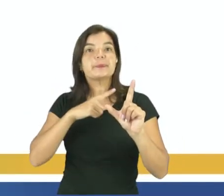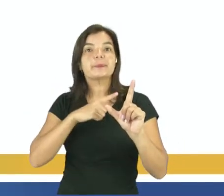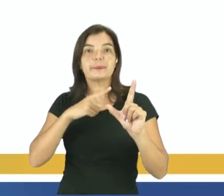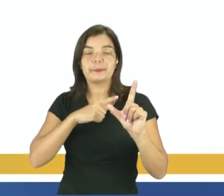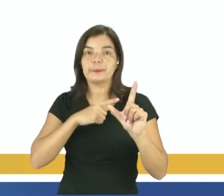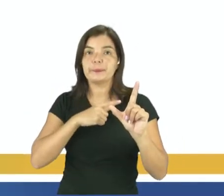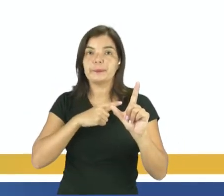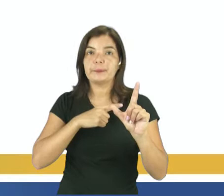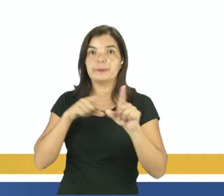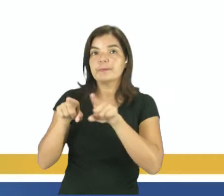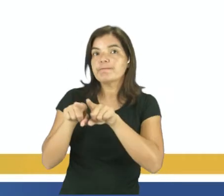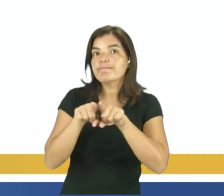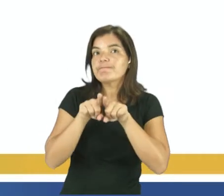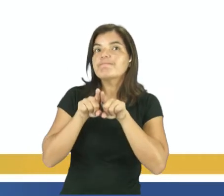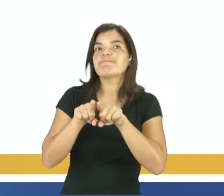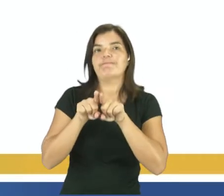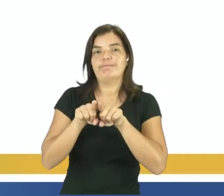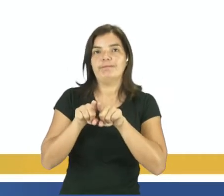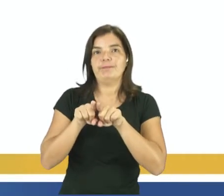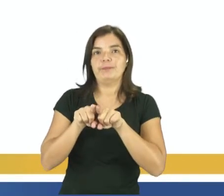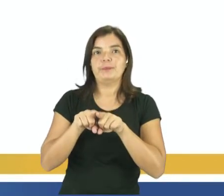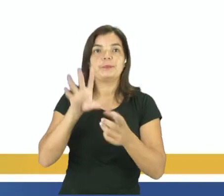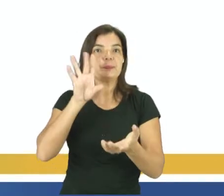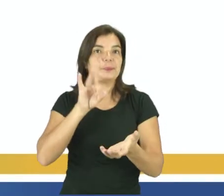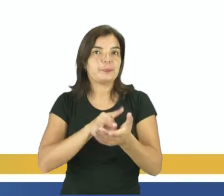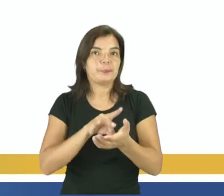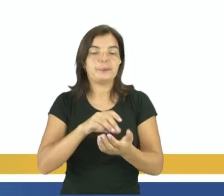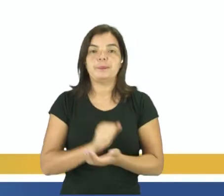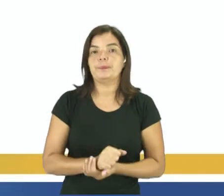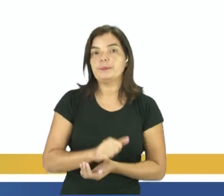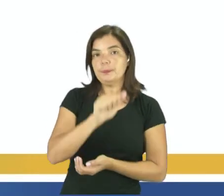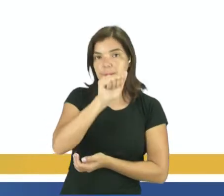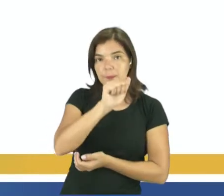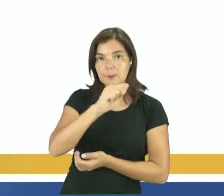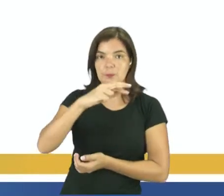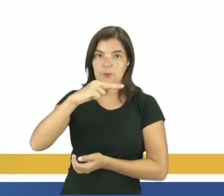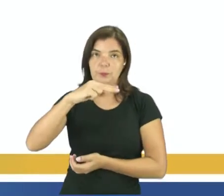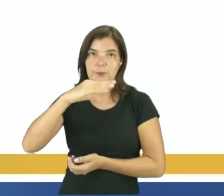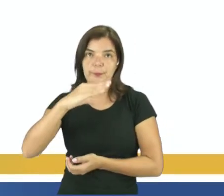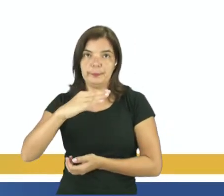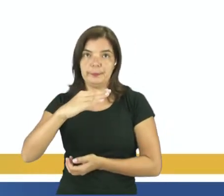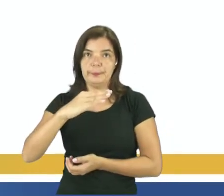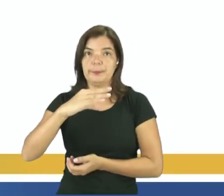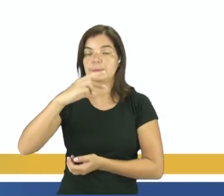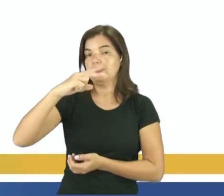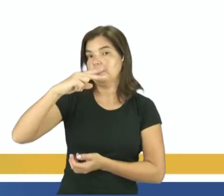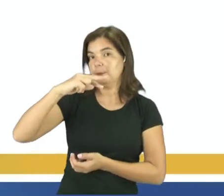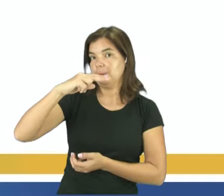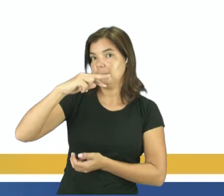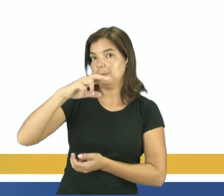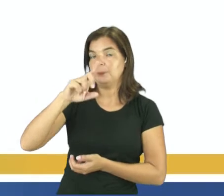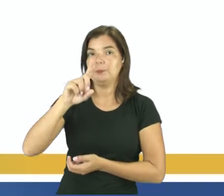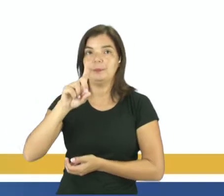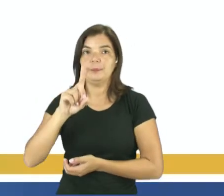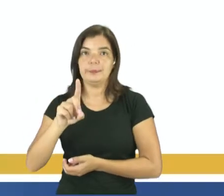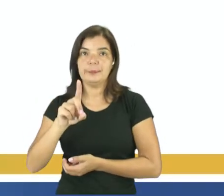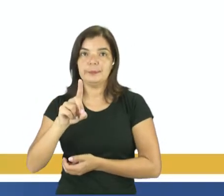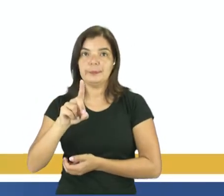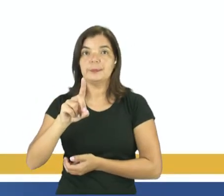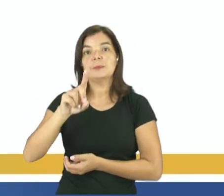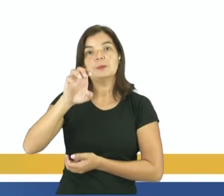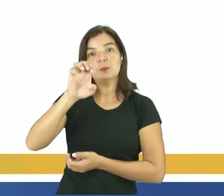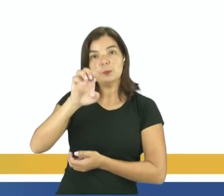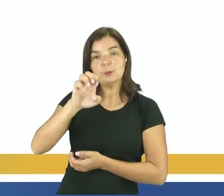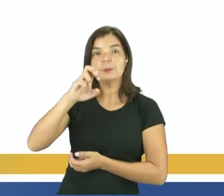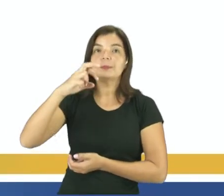temos as seguintes igualdades tidas como verdadeiras. O ângulo A é igual ao ângulo C, o ângulo B é igual ao ângulo